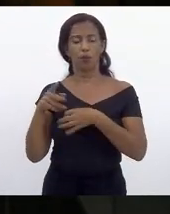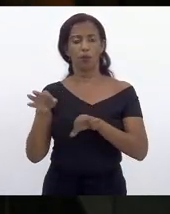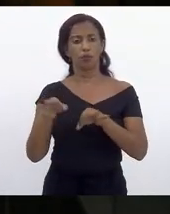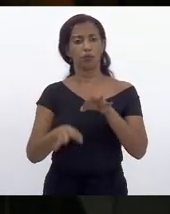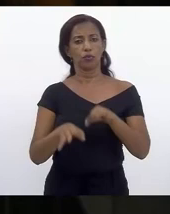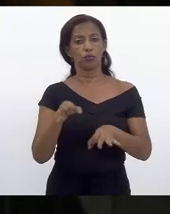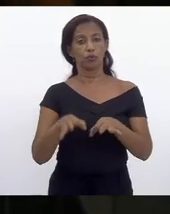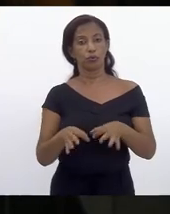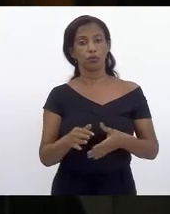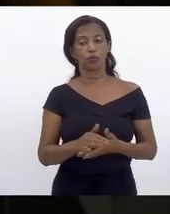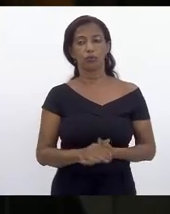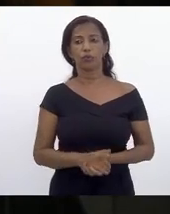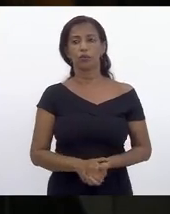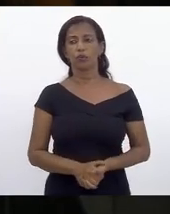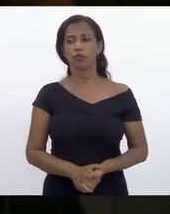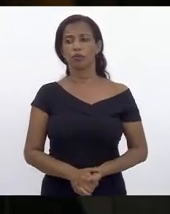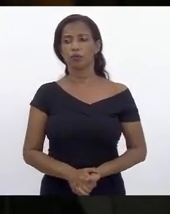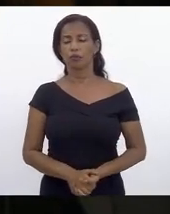Justiça,